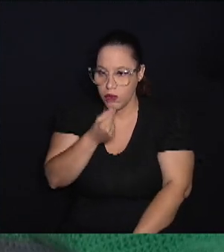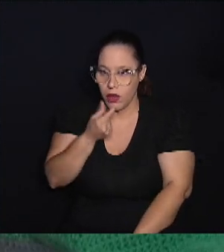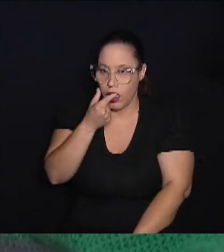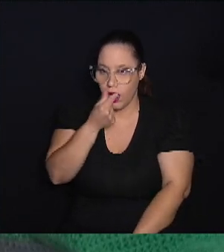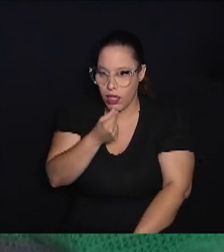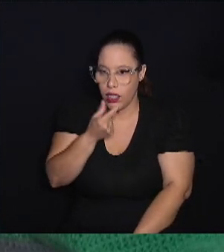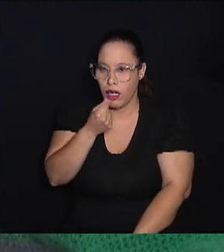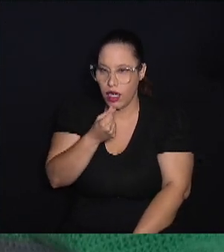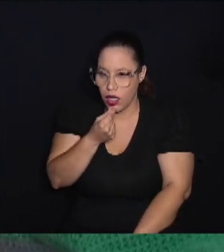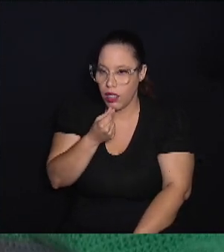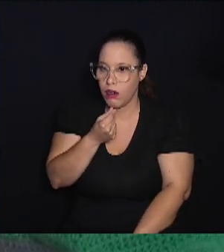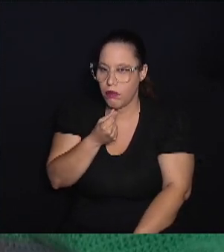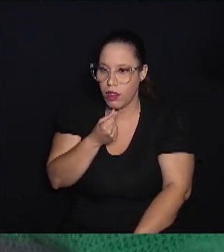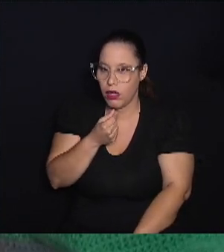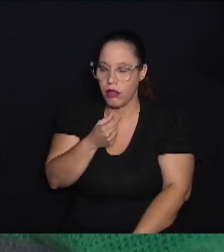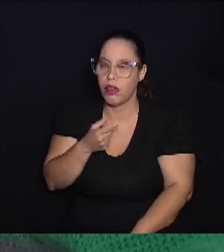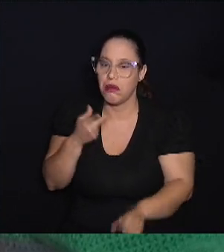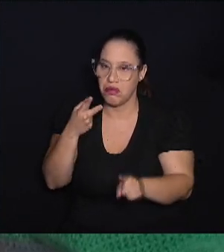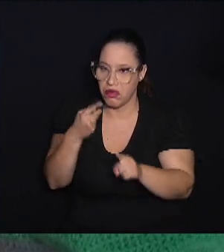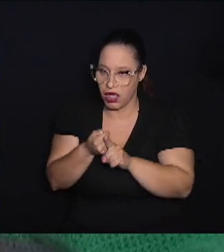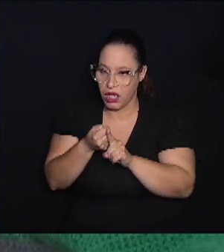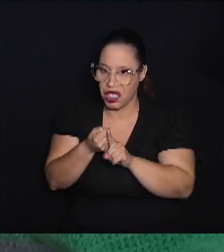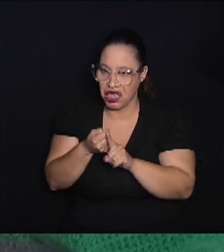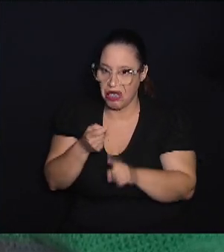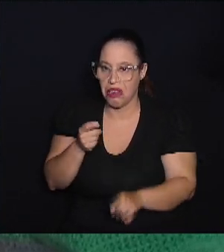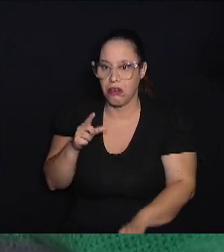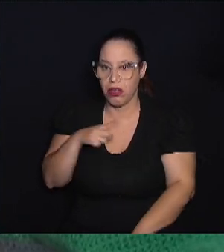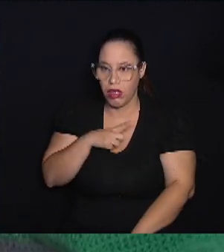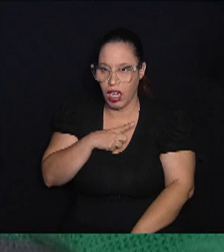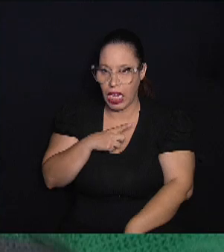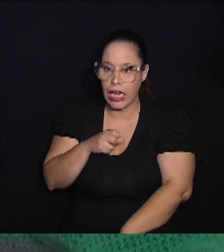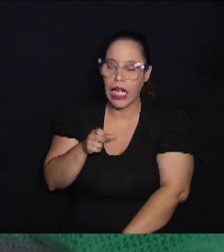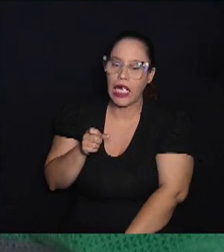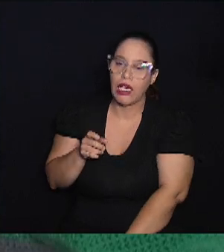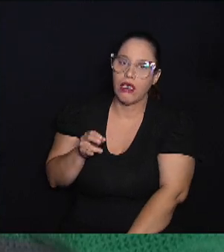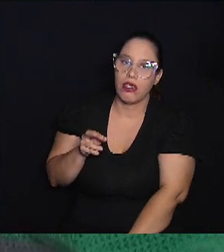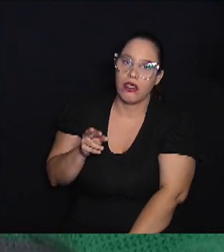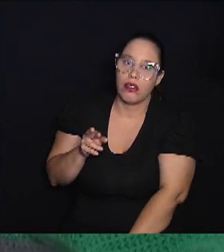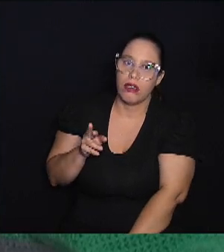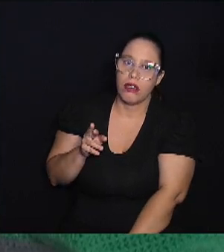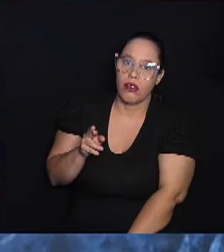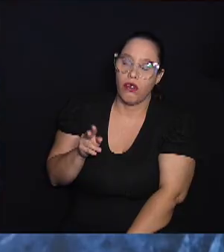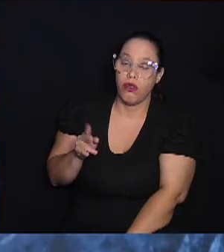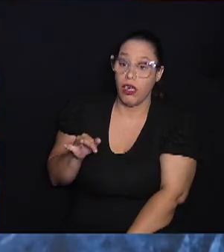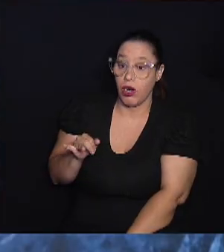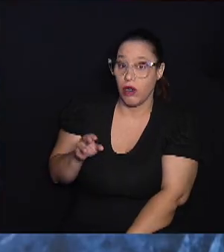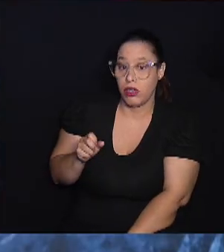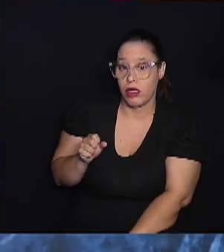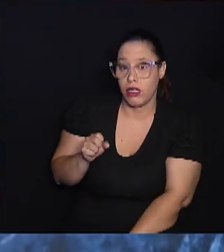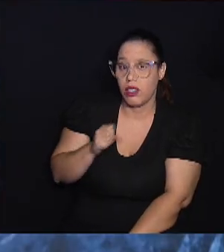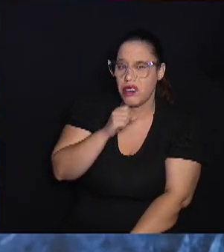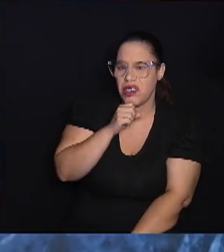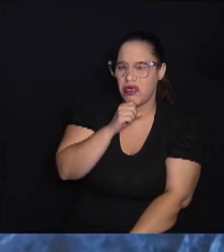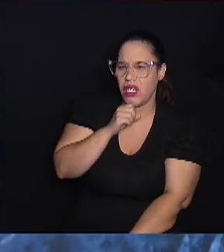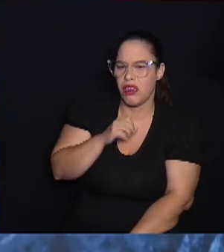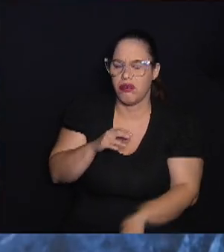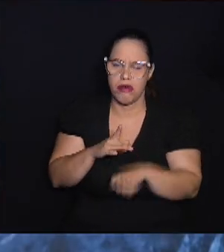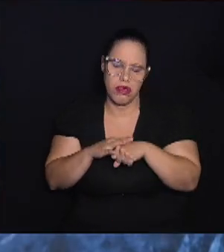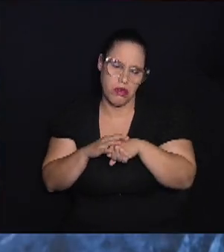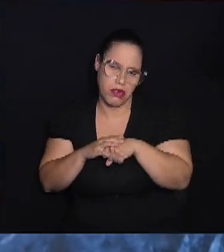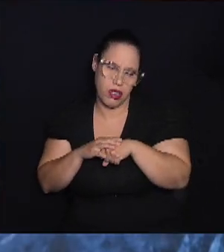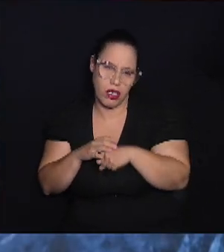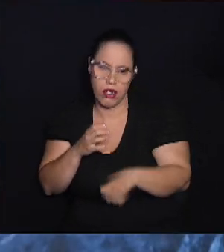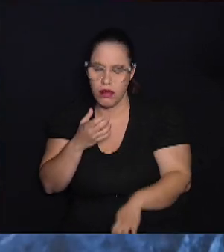vacinação de gripe dos cães. Pode ser feita em qualquer idade, tanto nos filhotes quanto os mais velhos. Além de doenças respiratórias,